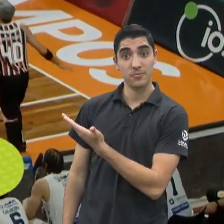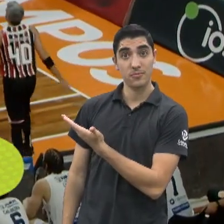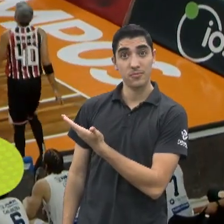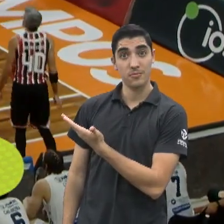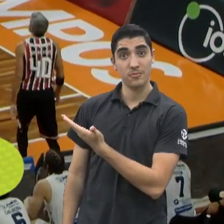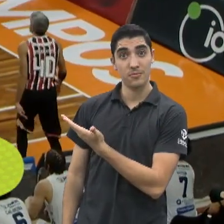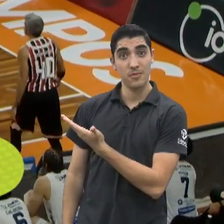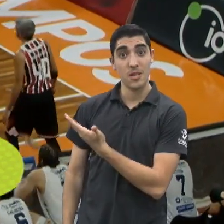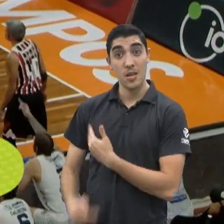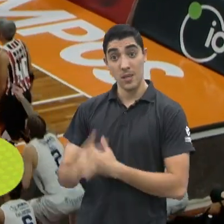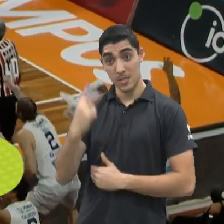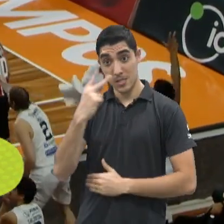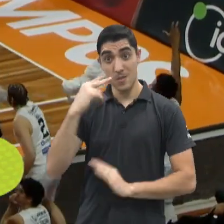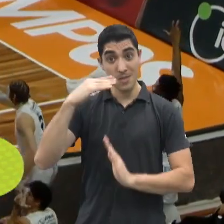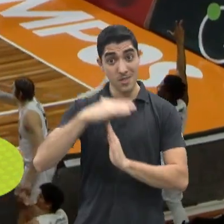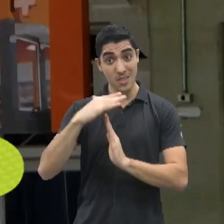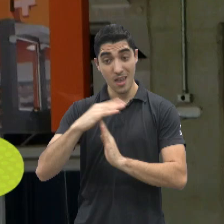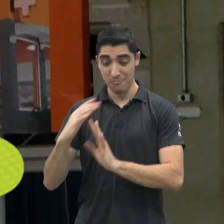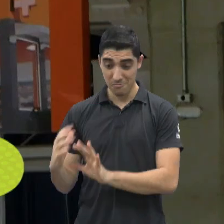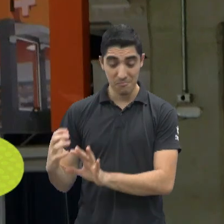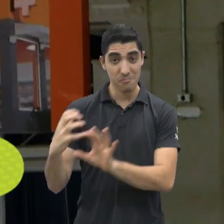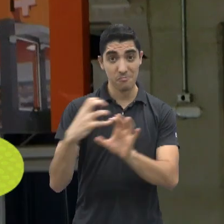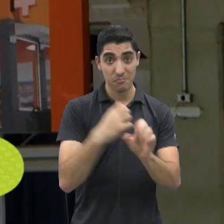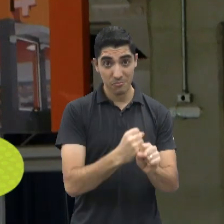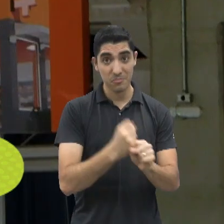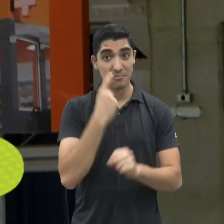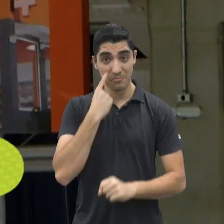quarto, com mais 2 bolas do perímetro,